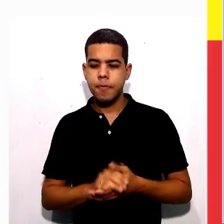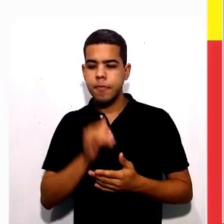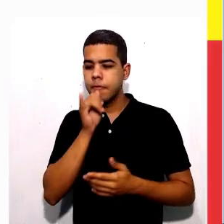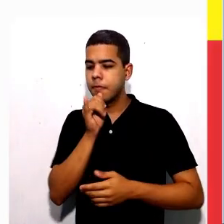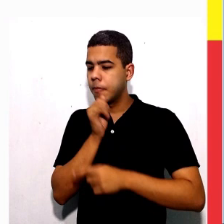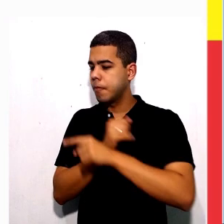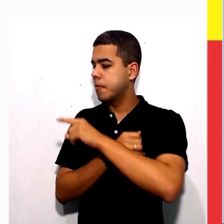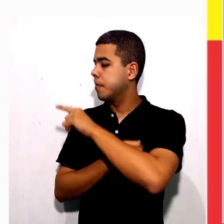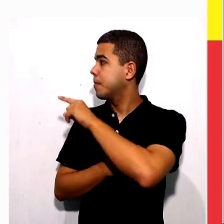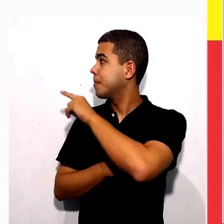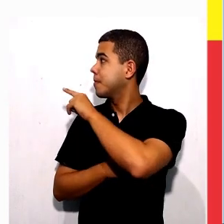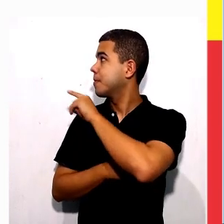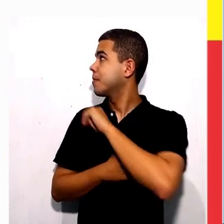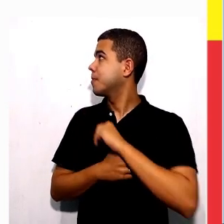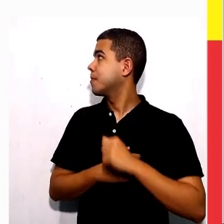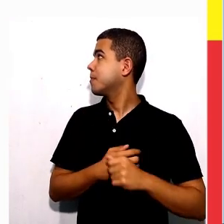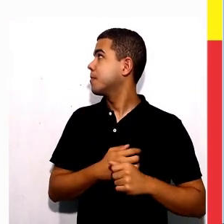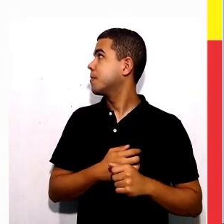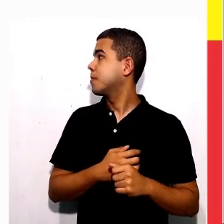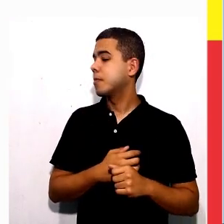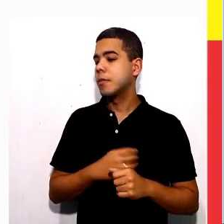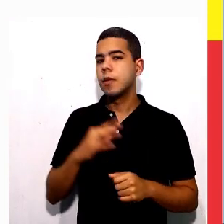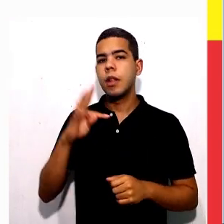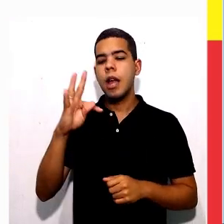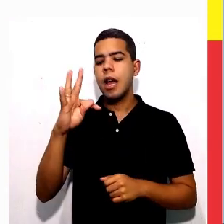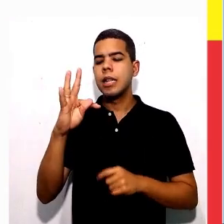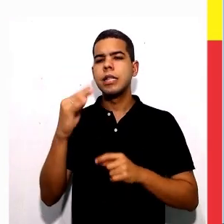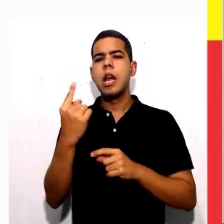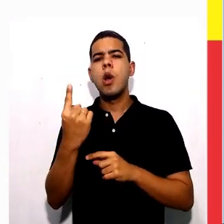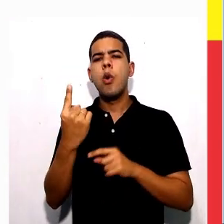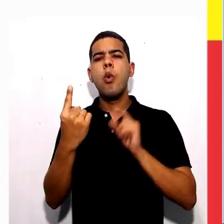na T1, observe aí, que é o triângulo